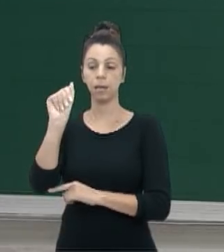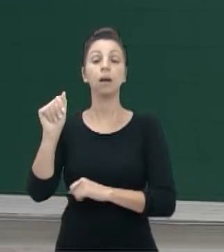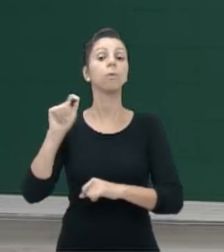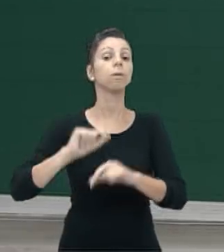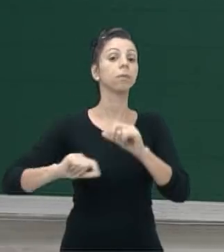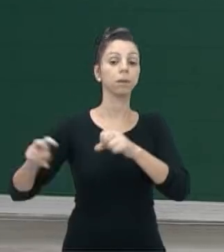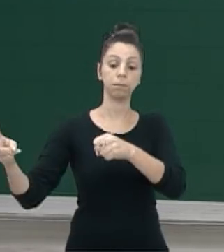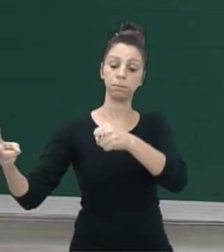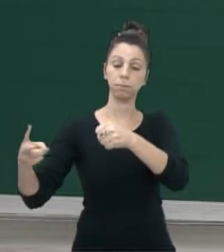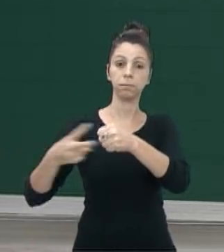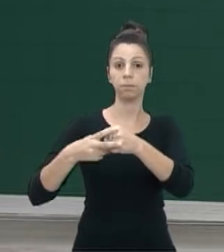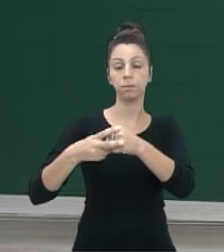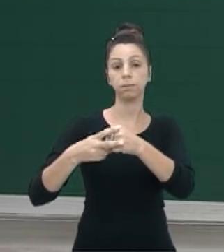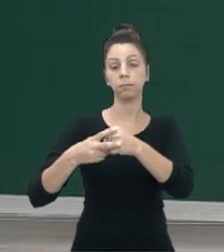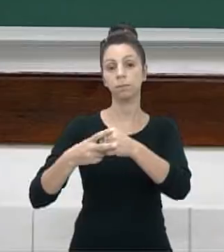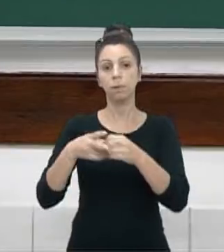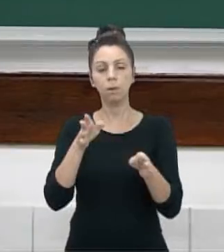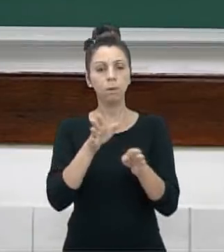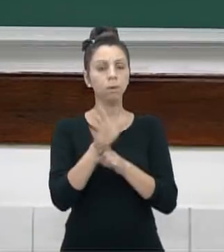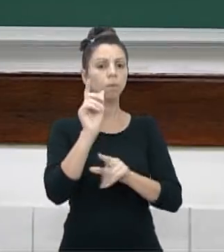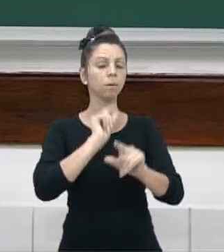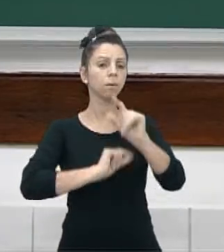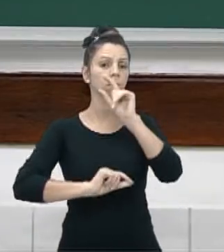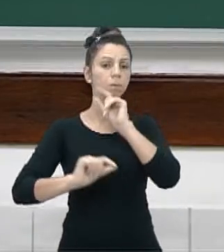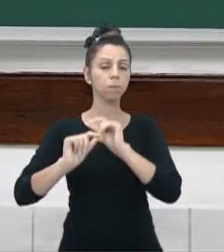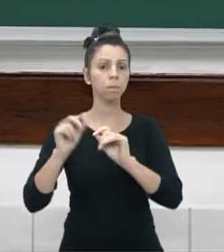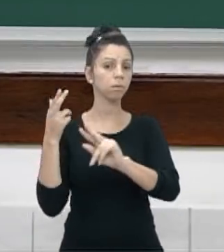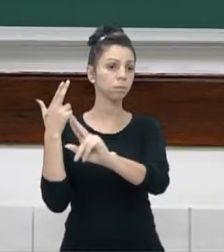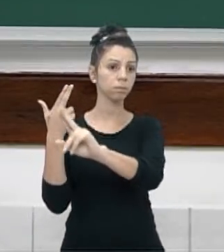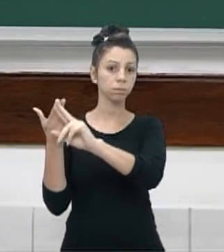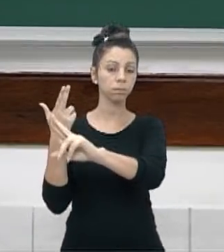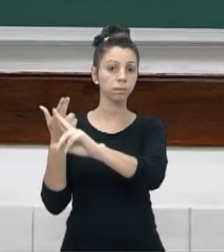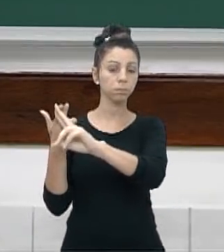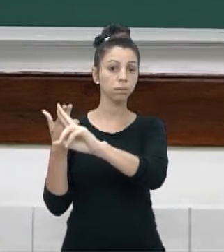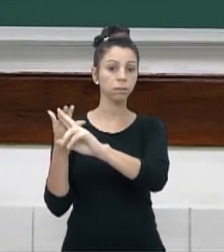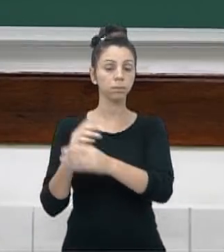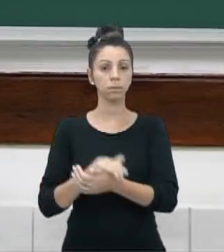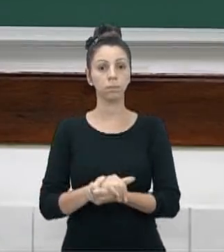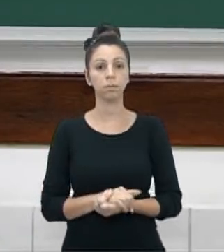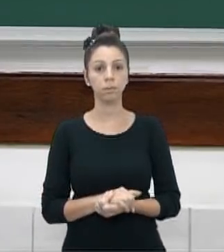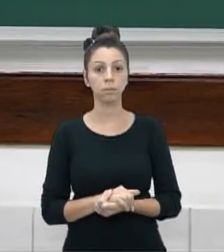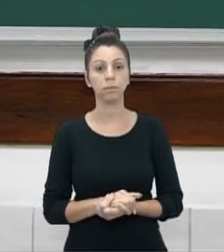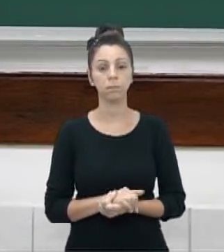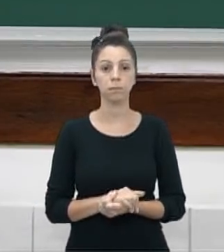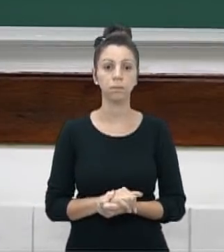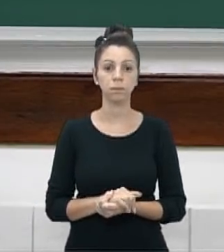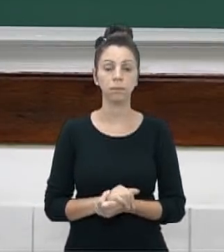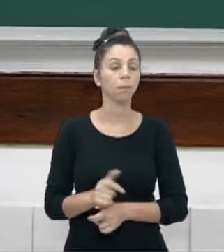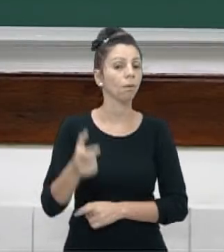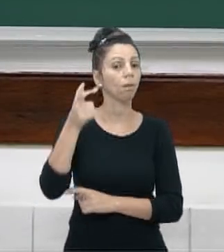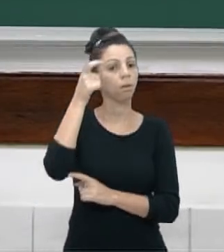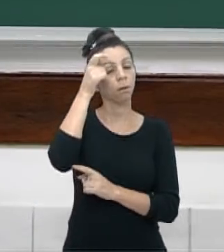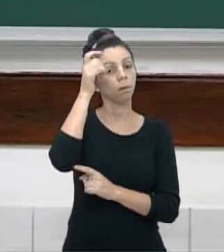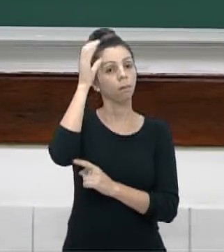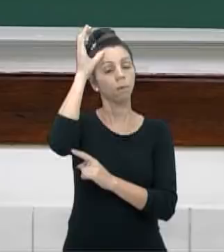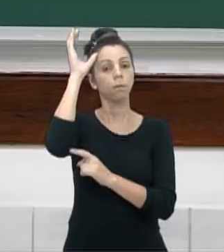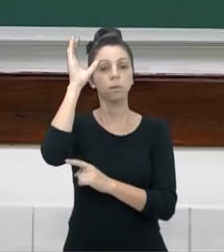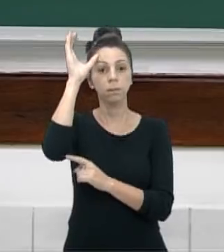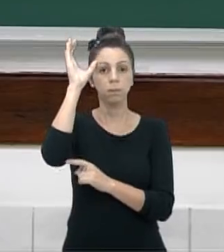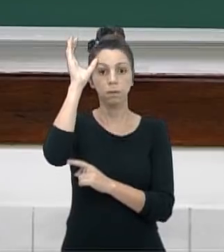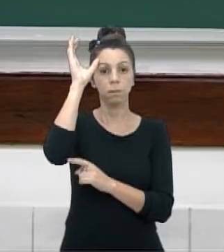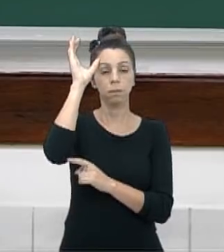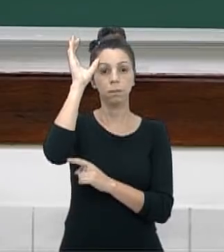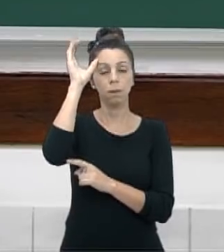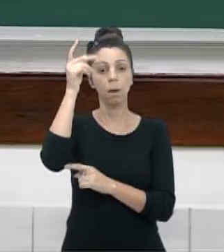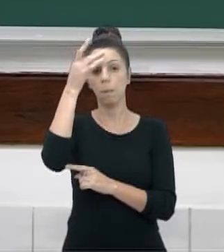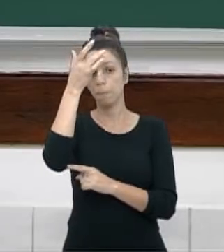é mais aconselhado ele ser utilizado, né, ao invés, por exemplo, de conscientizar, né? Por quê? Porque